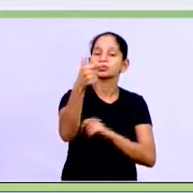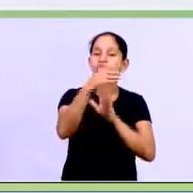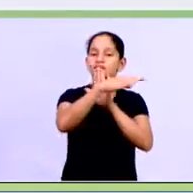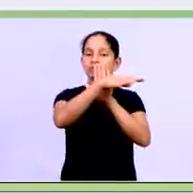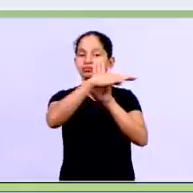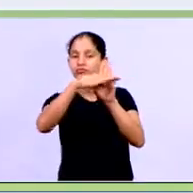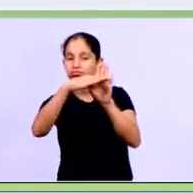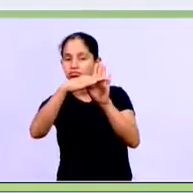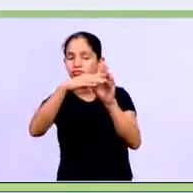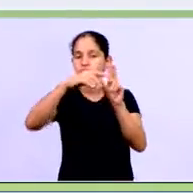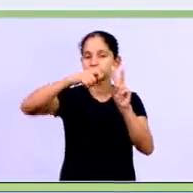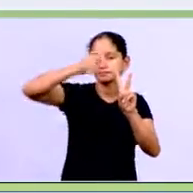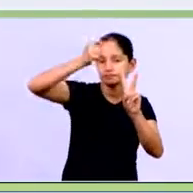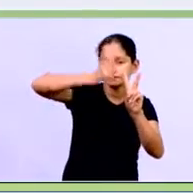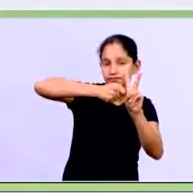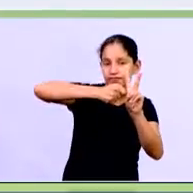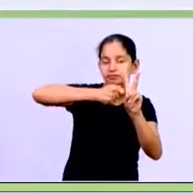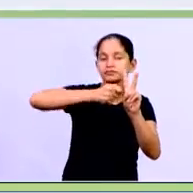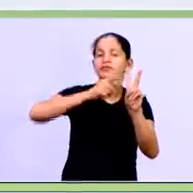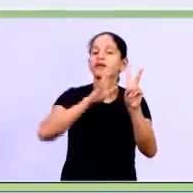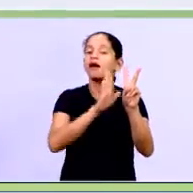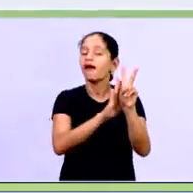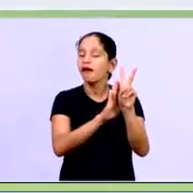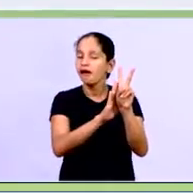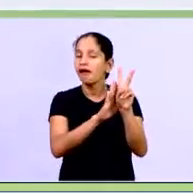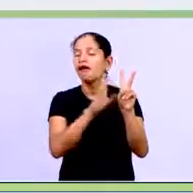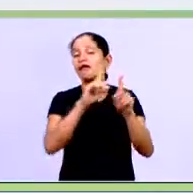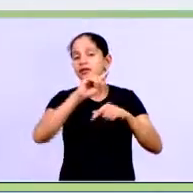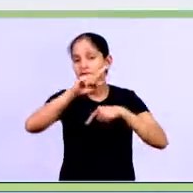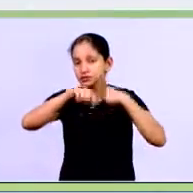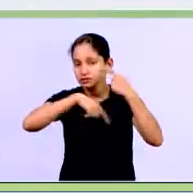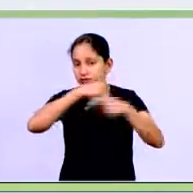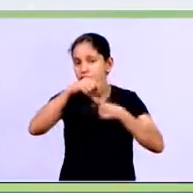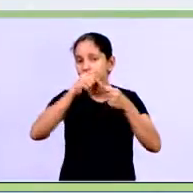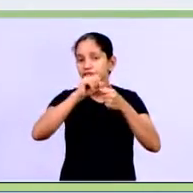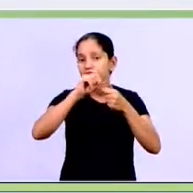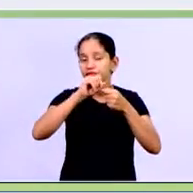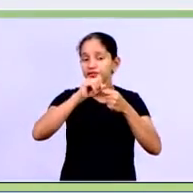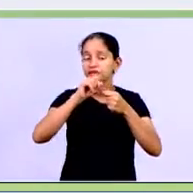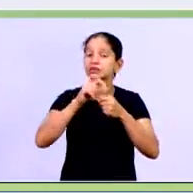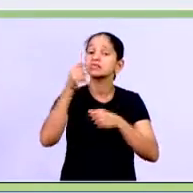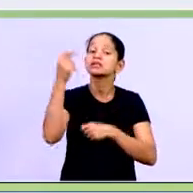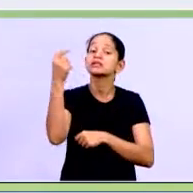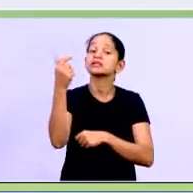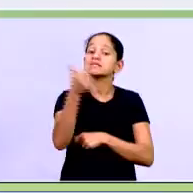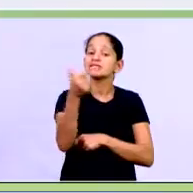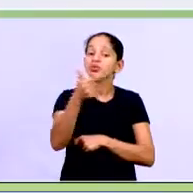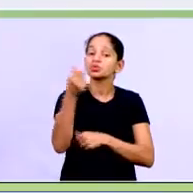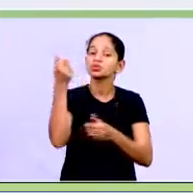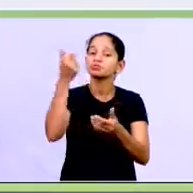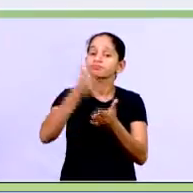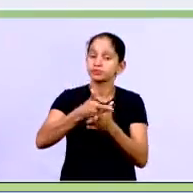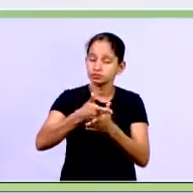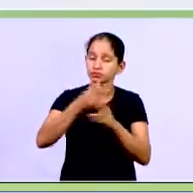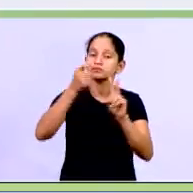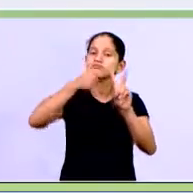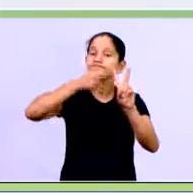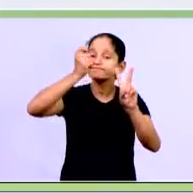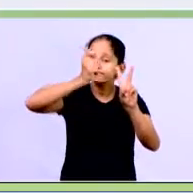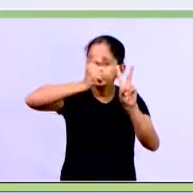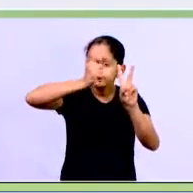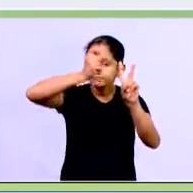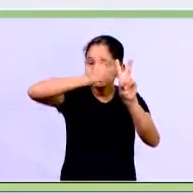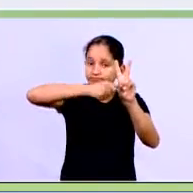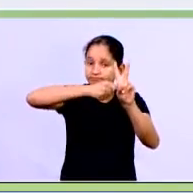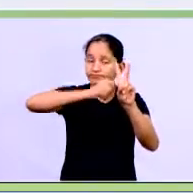como é fácil, ok? Quando eu vou preencher a segunda linha, significa que eu vou fazer o segundo pagamento. Passou mais um mês, correto?